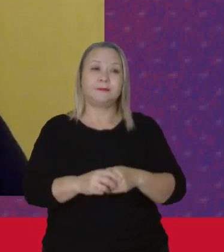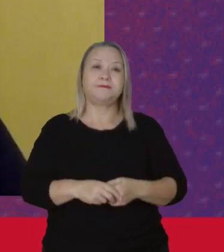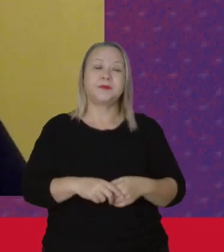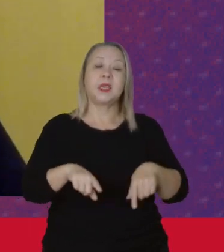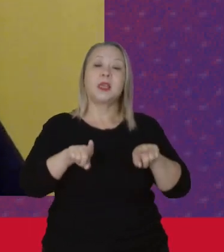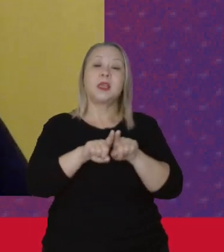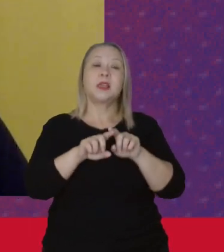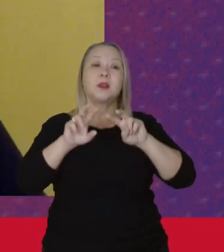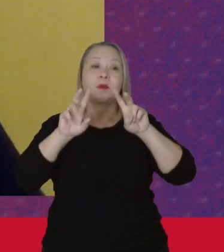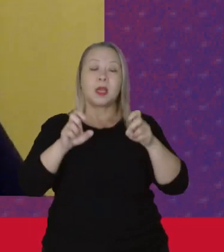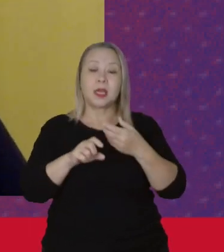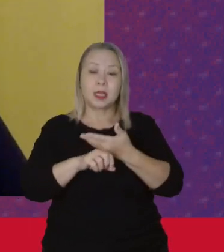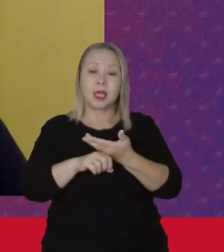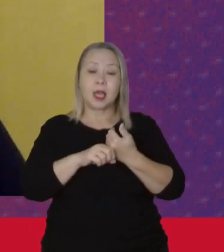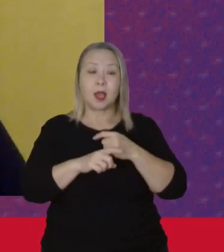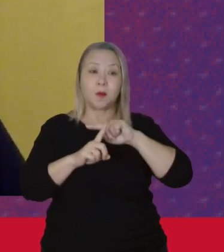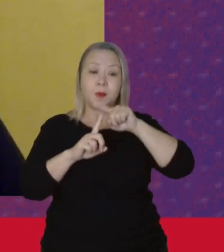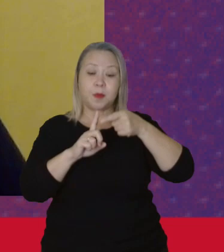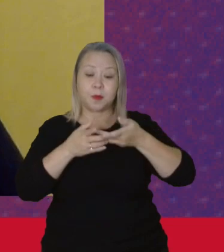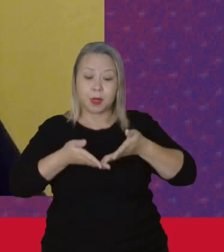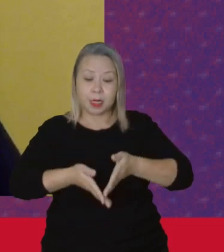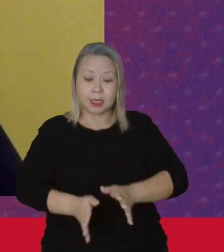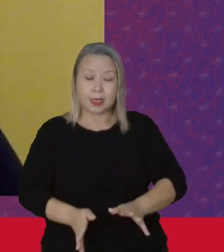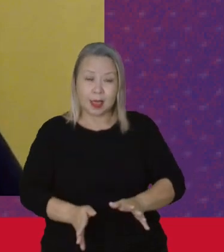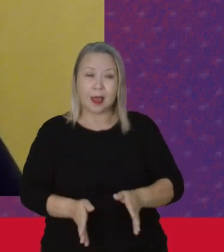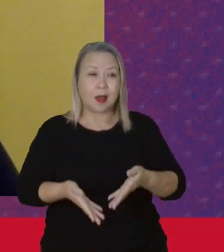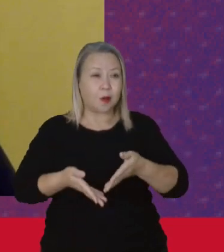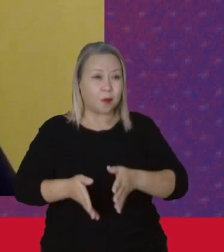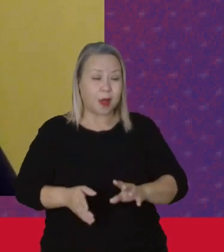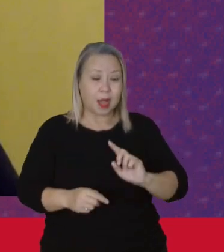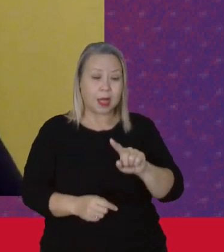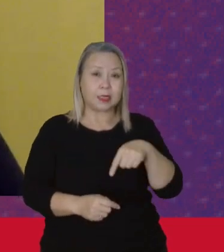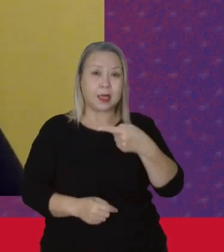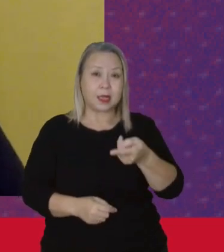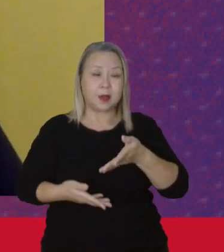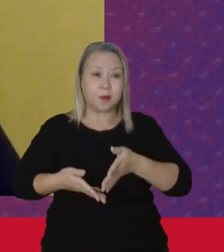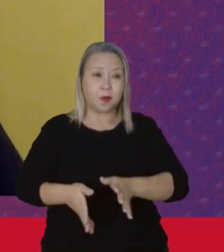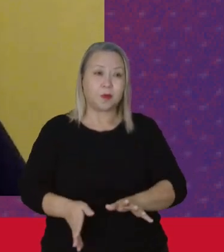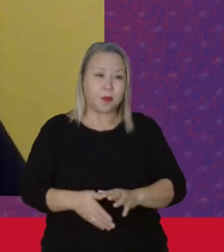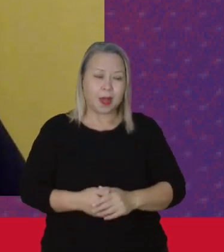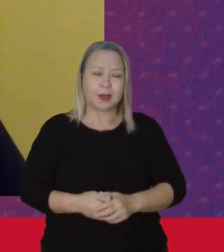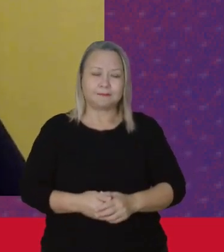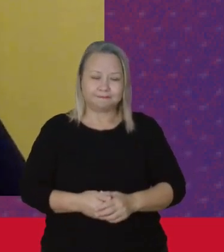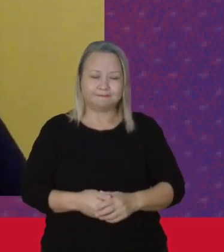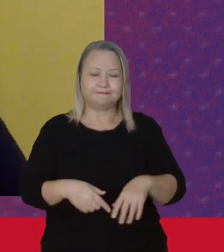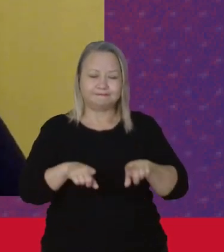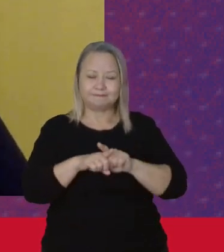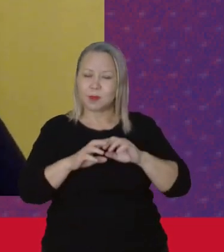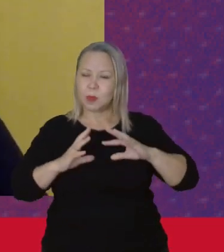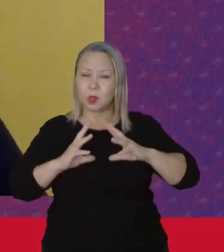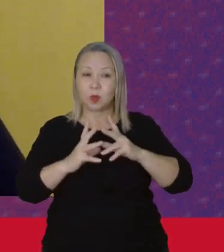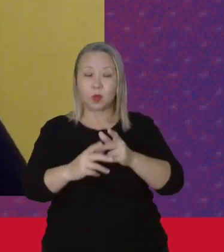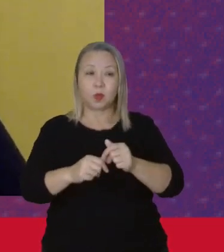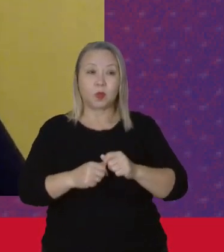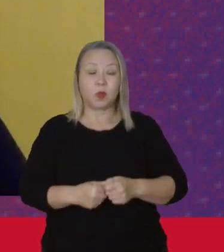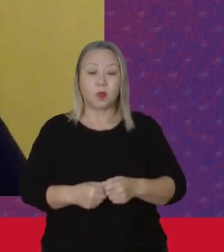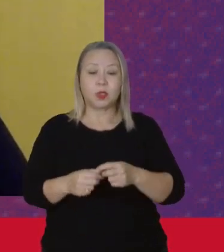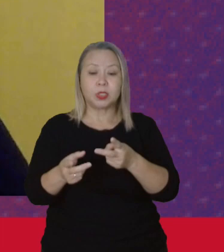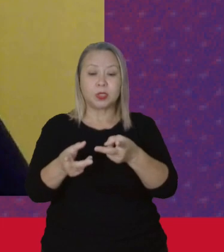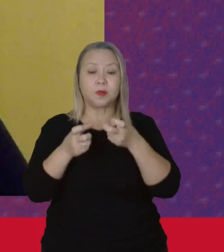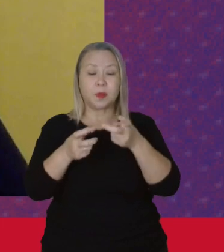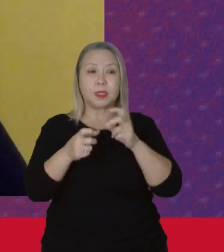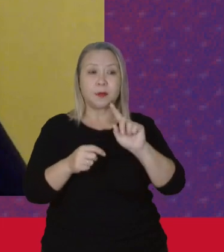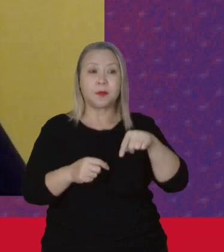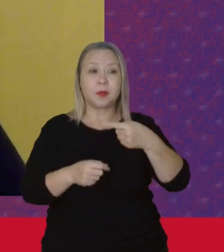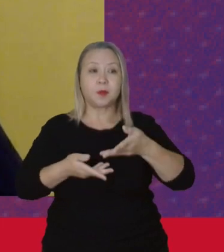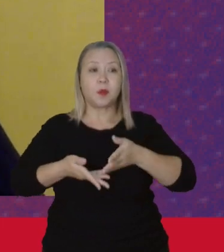tem pré-natal, parto, puerpério, e no parto, né, a gente verifica e estudou